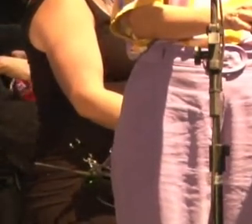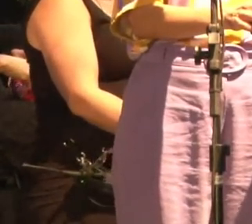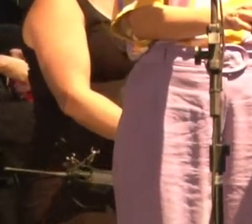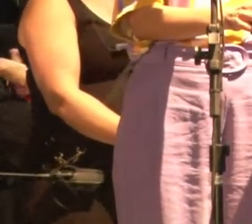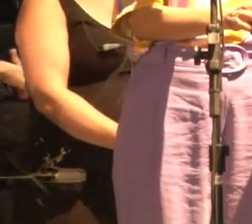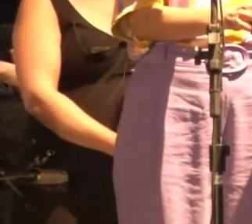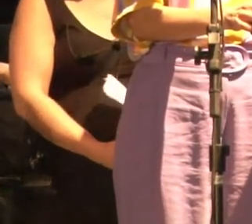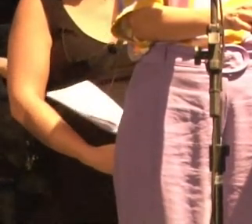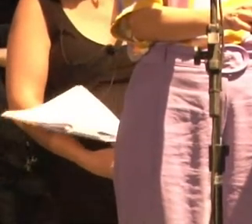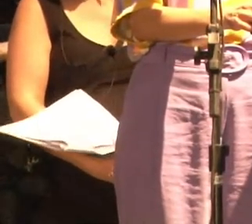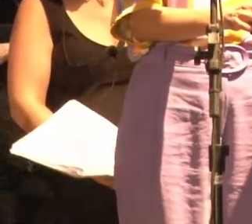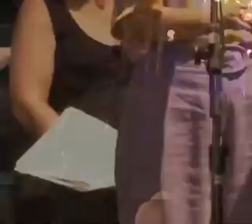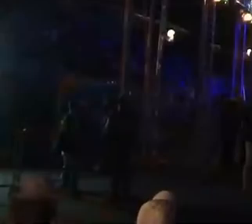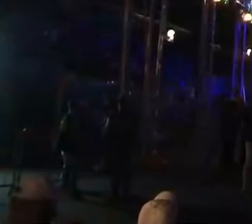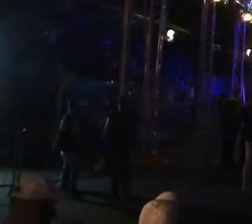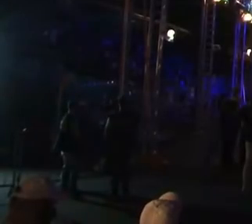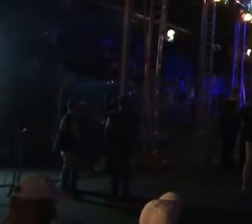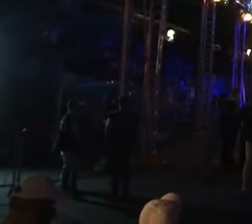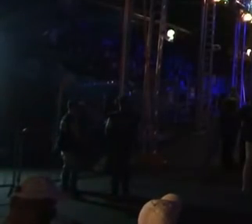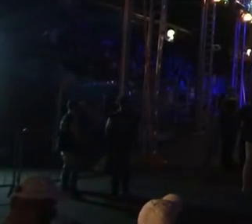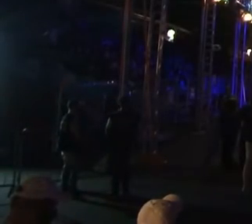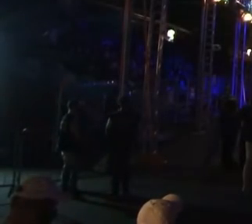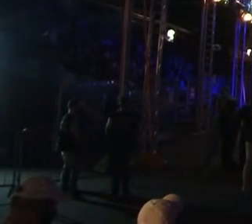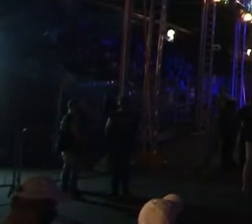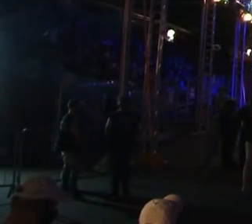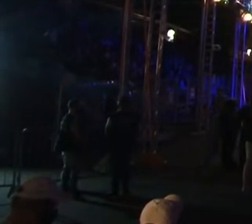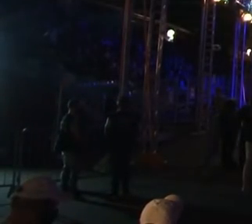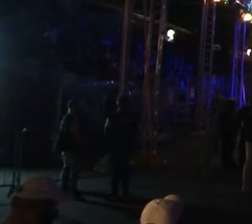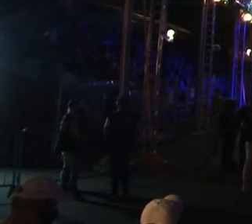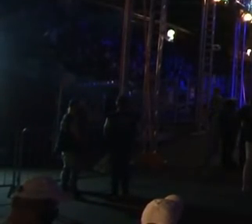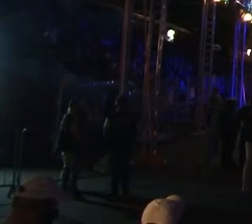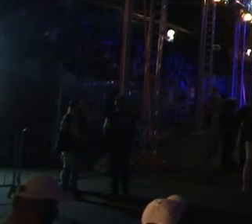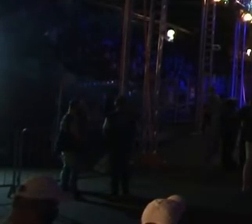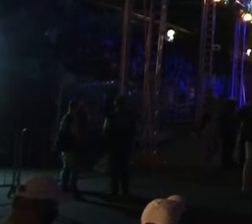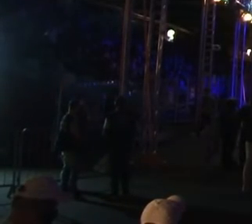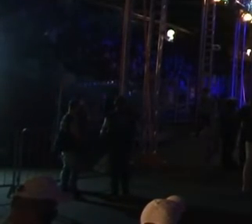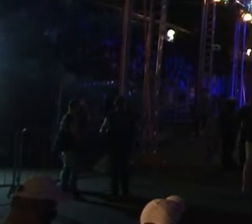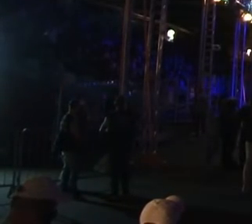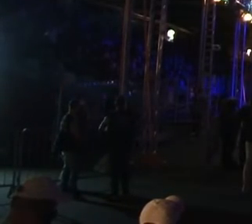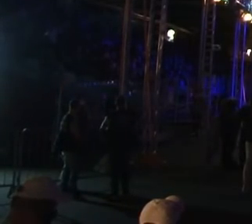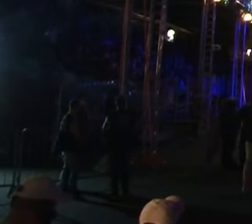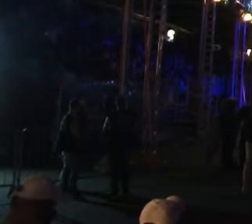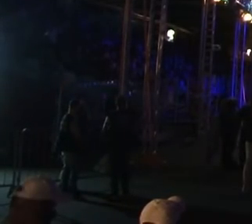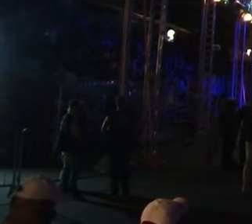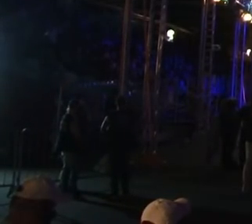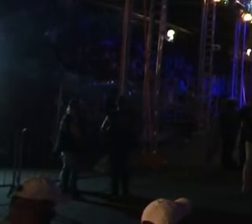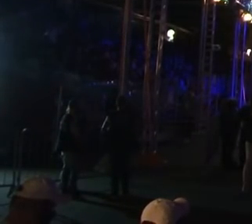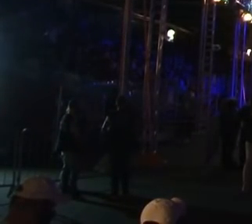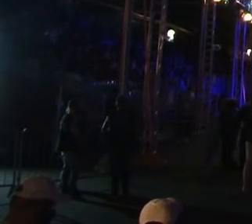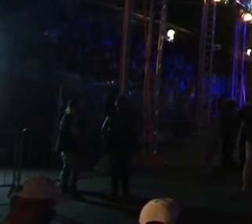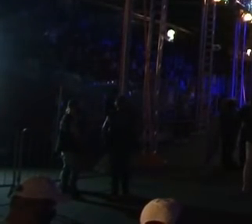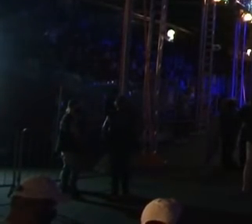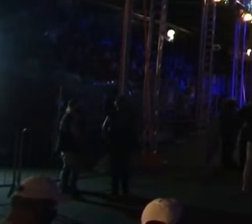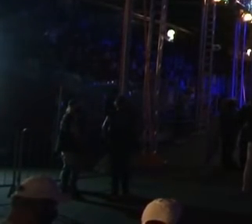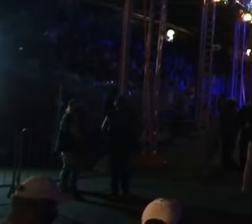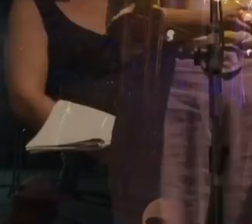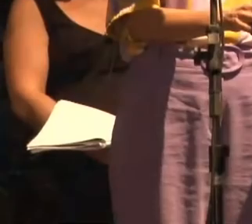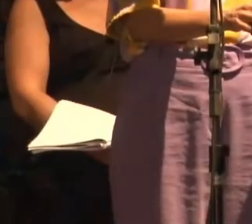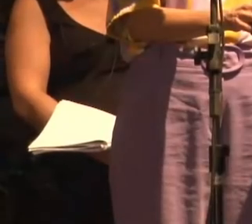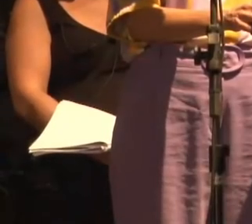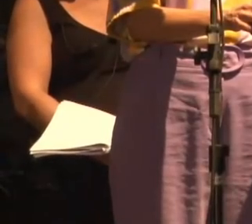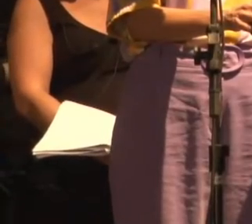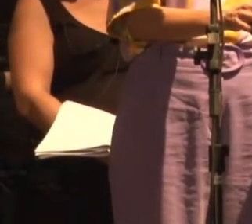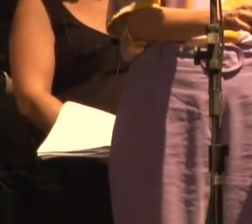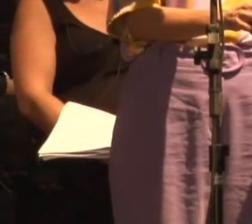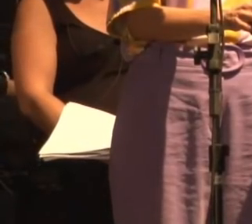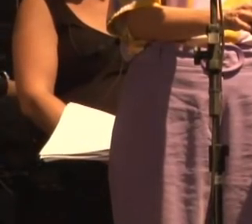Fartura, frutos desta terra, construído pela artesã Ana Selma Chiaradia. Temos também a